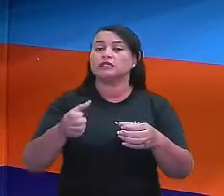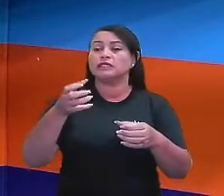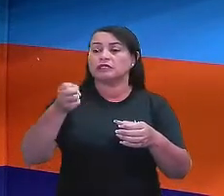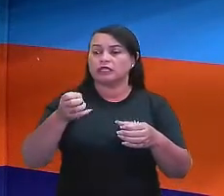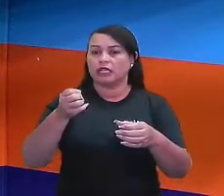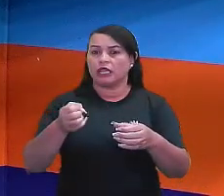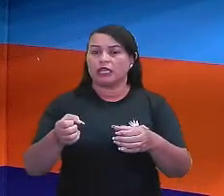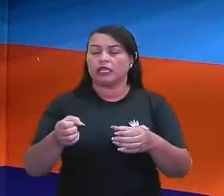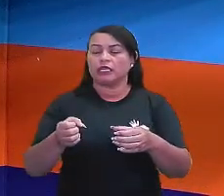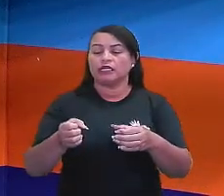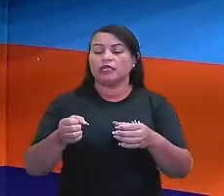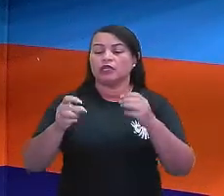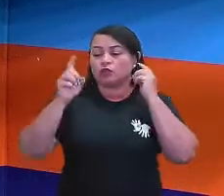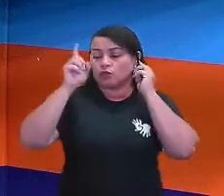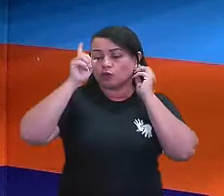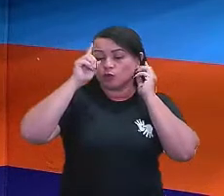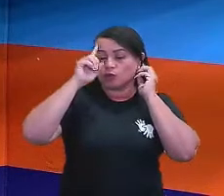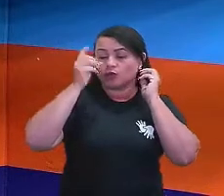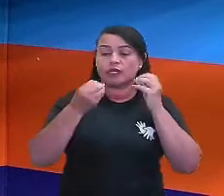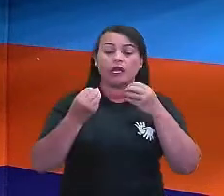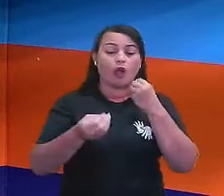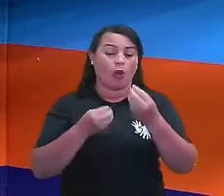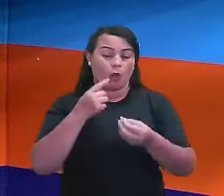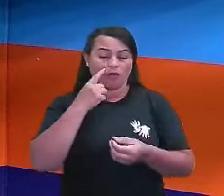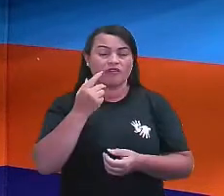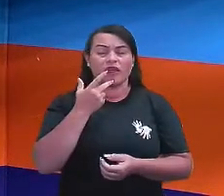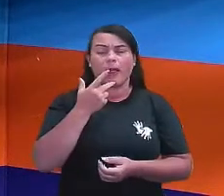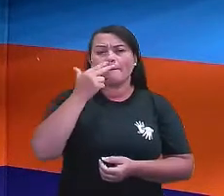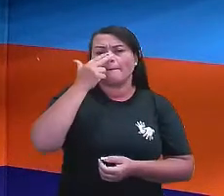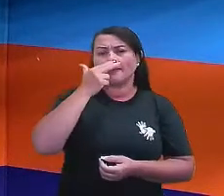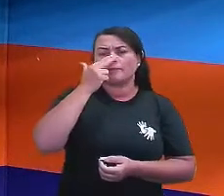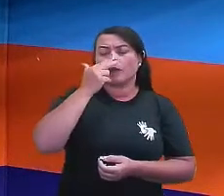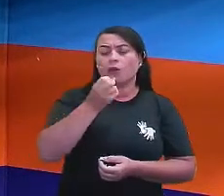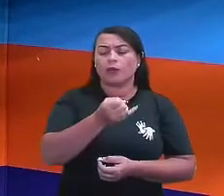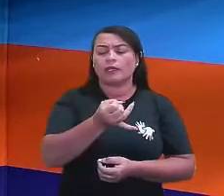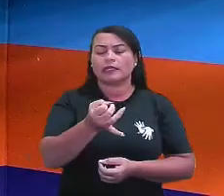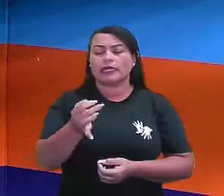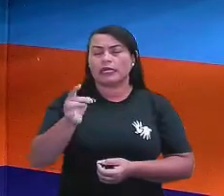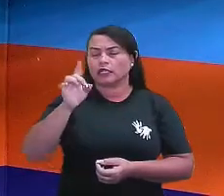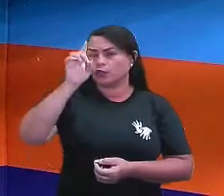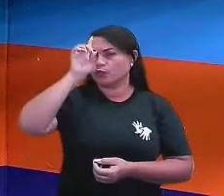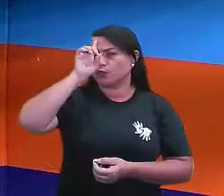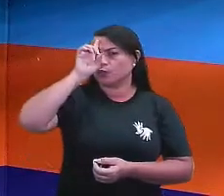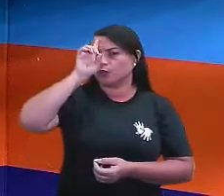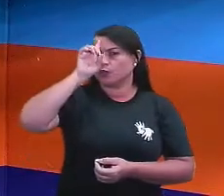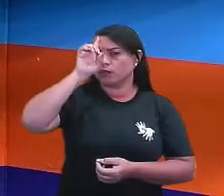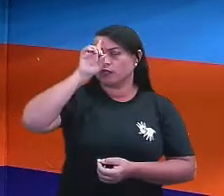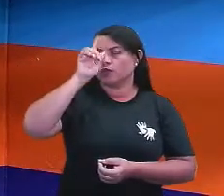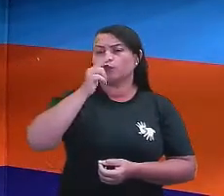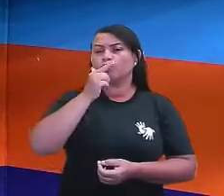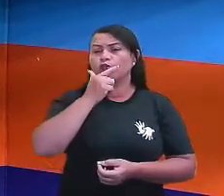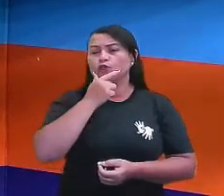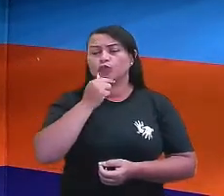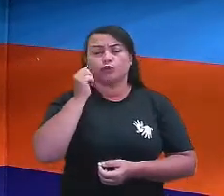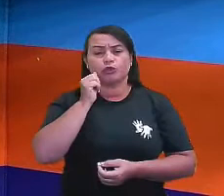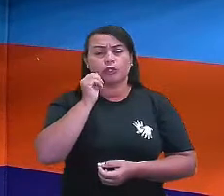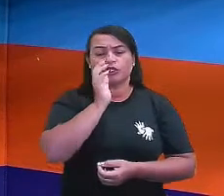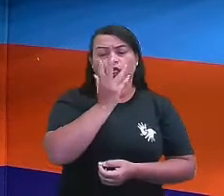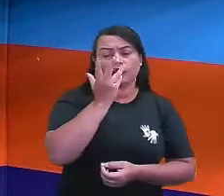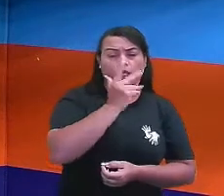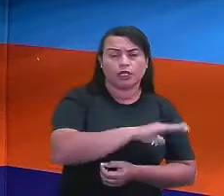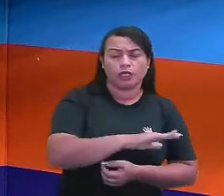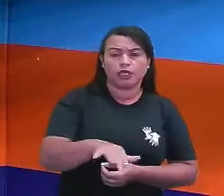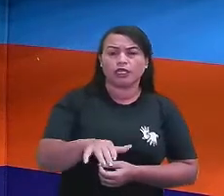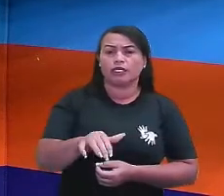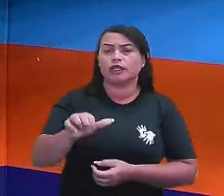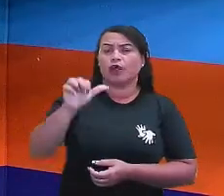assim, a mesma quantidade por dia, quer dizer que todo dia o menino consome aquela mesma quantidade